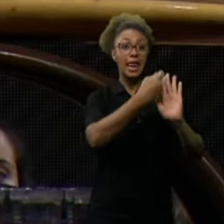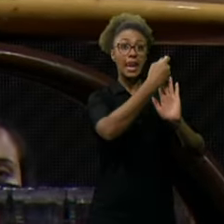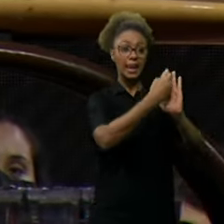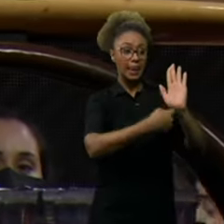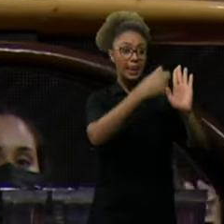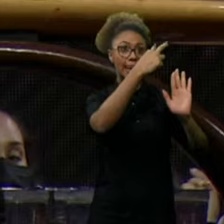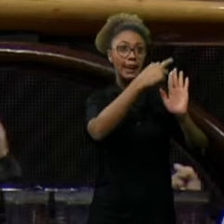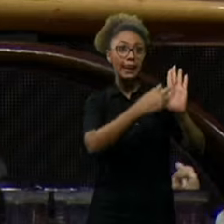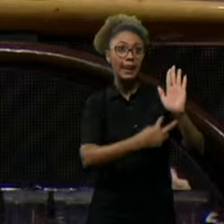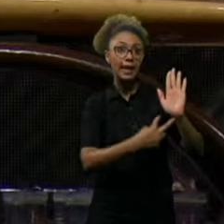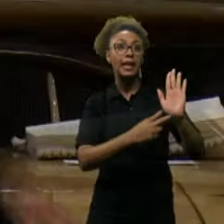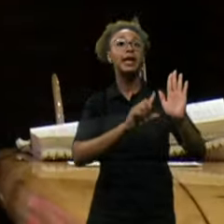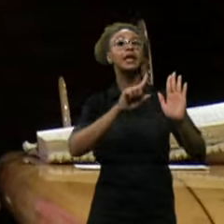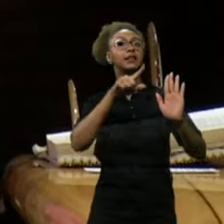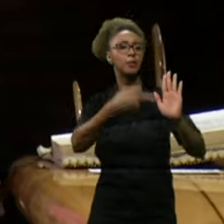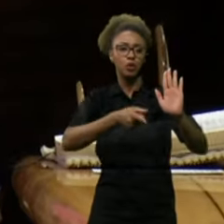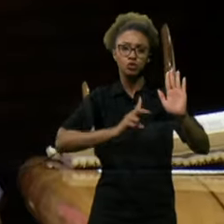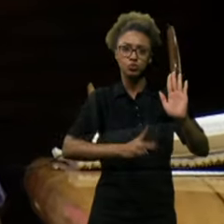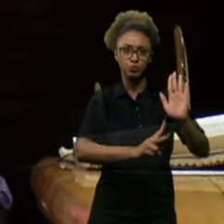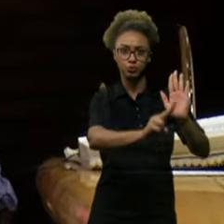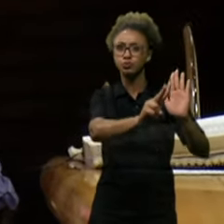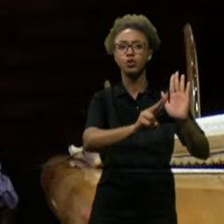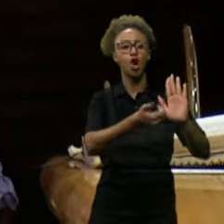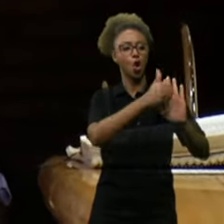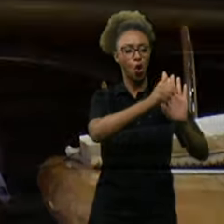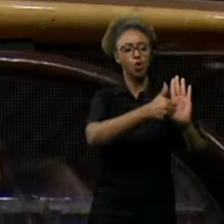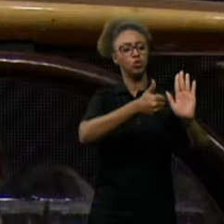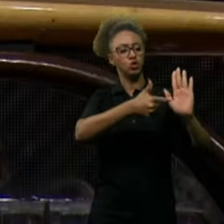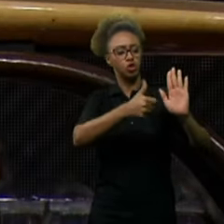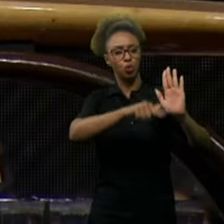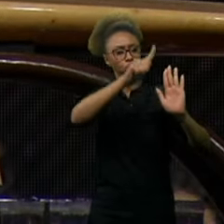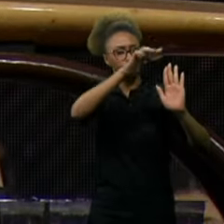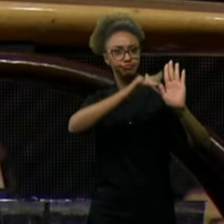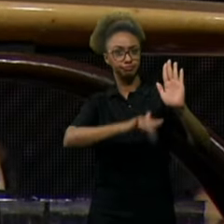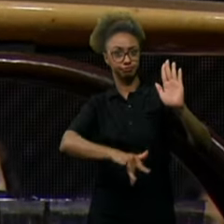do 11 vamos entrar no 12 e continuando tá